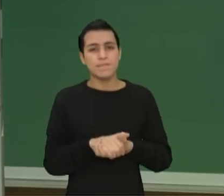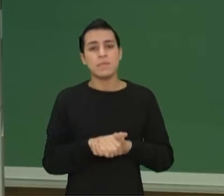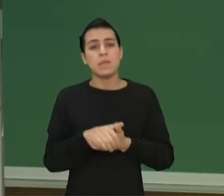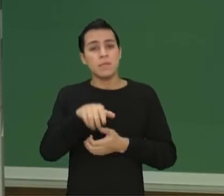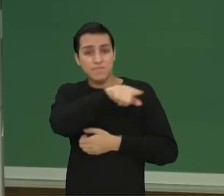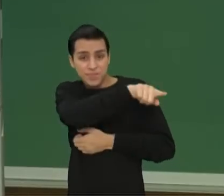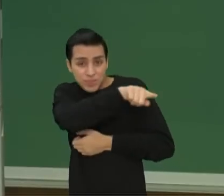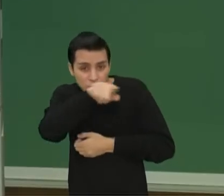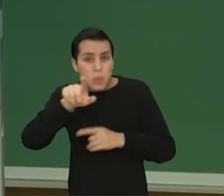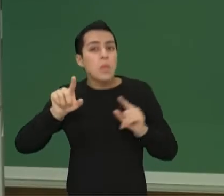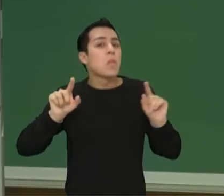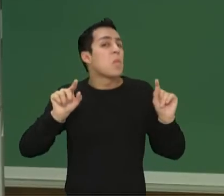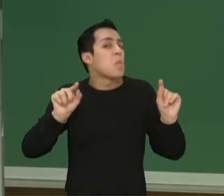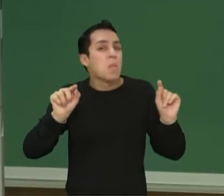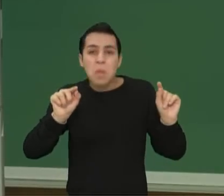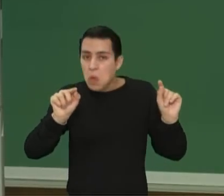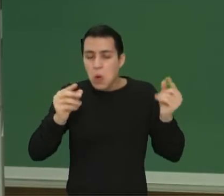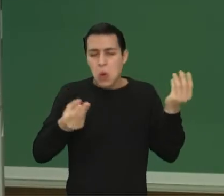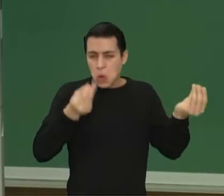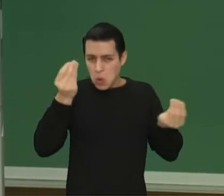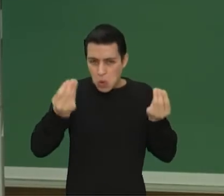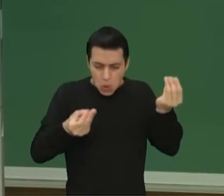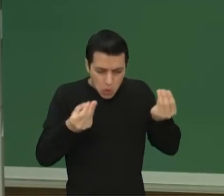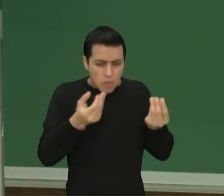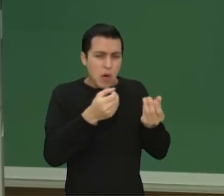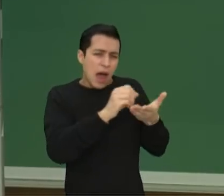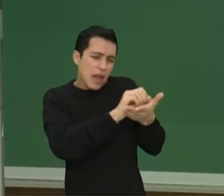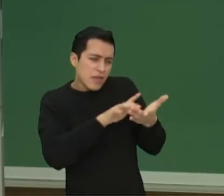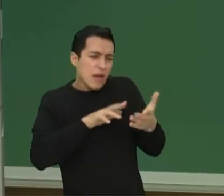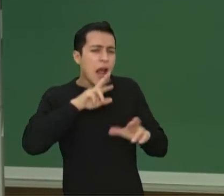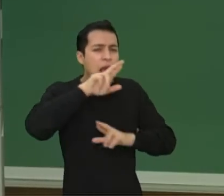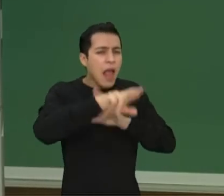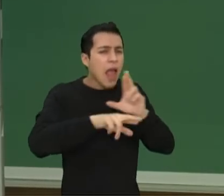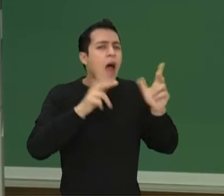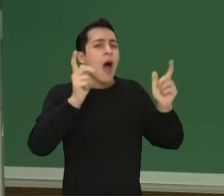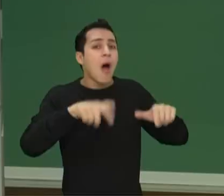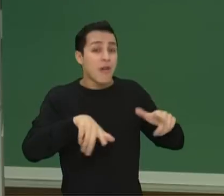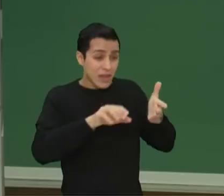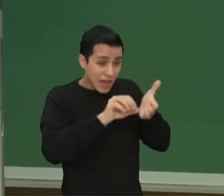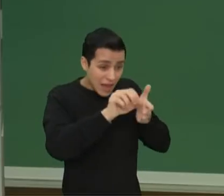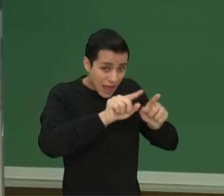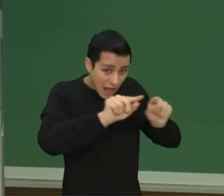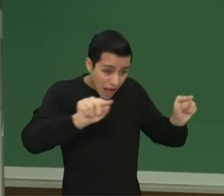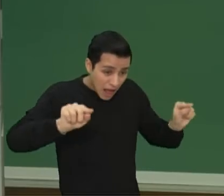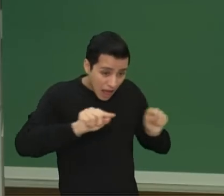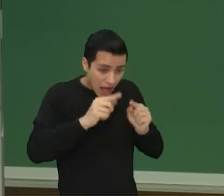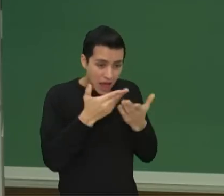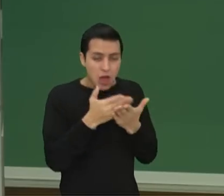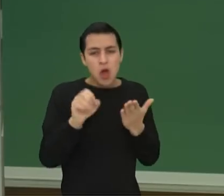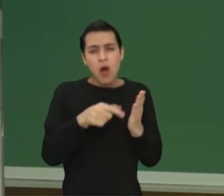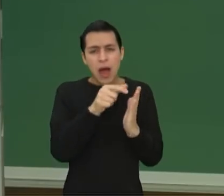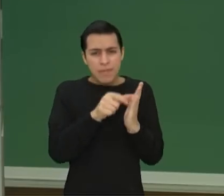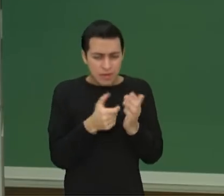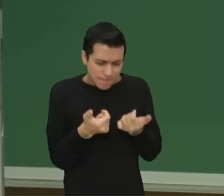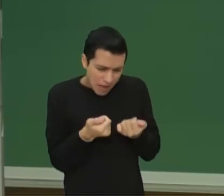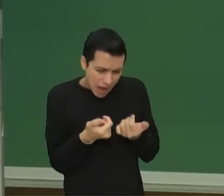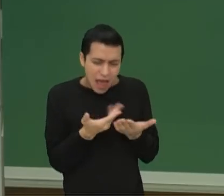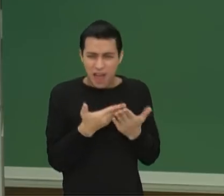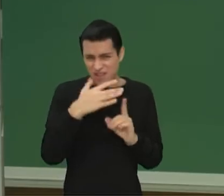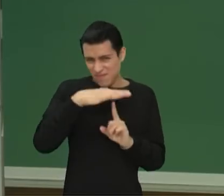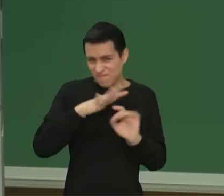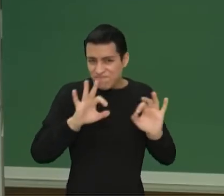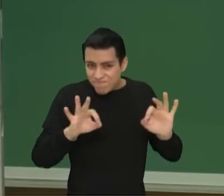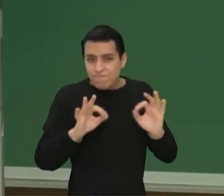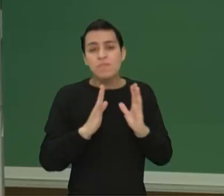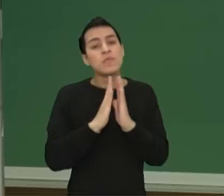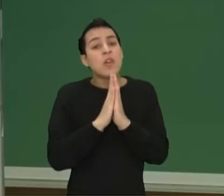Já você que está realizando as atividades pelo Google Class ou pelo aplicativo Aula Paraná, não deixe de